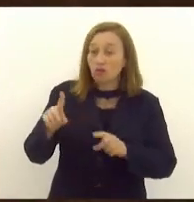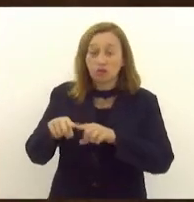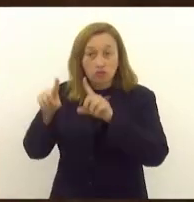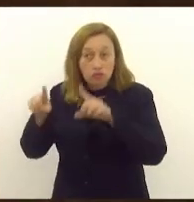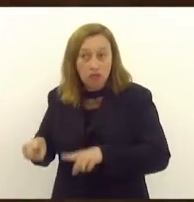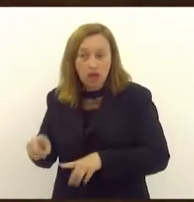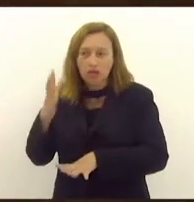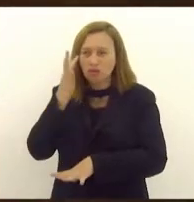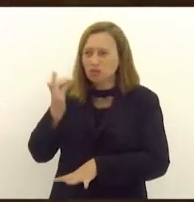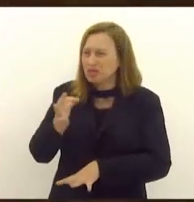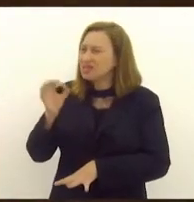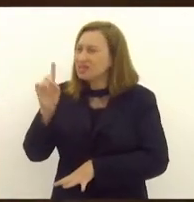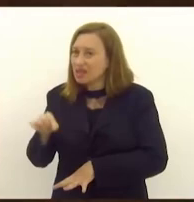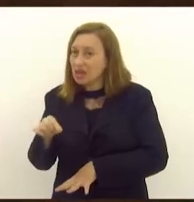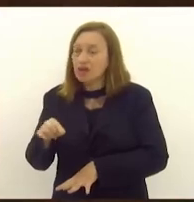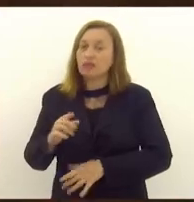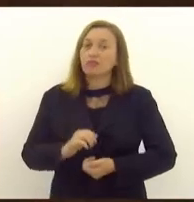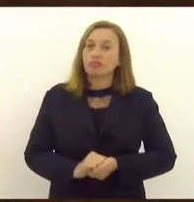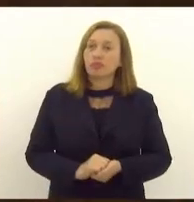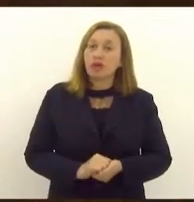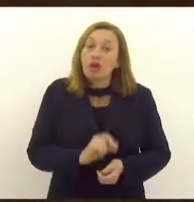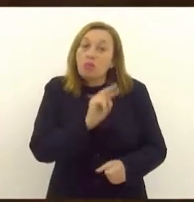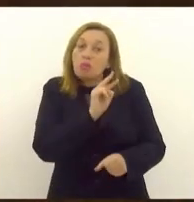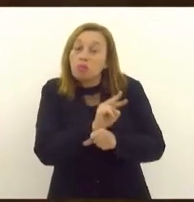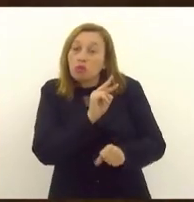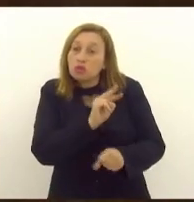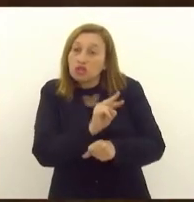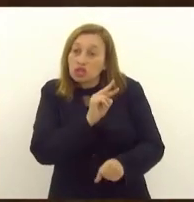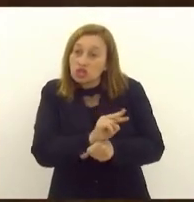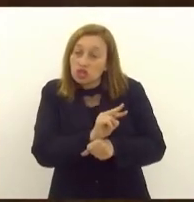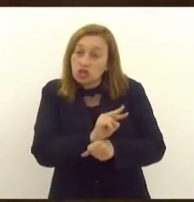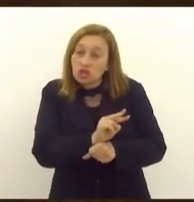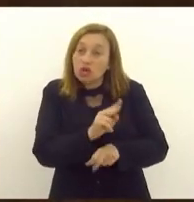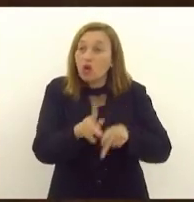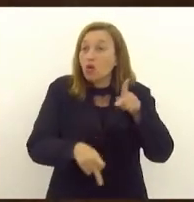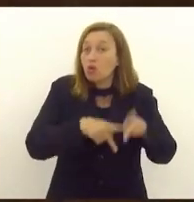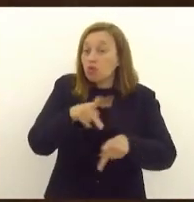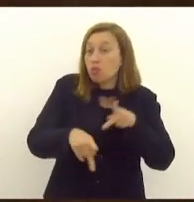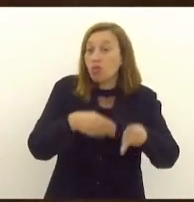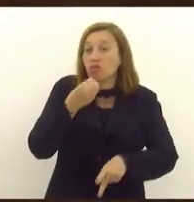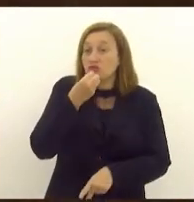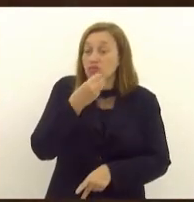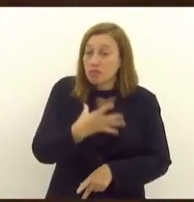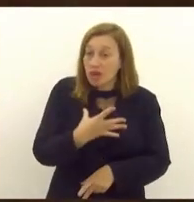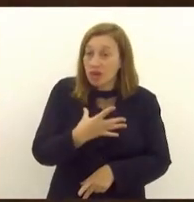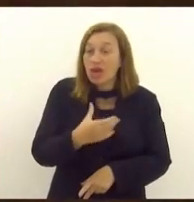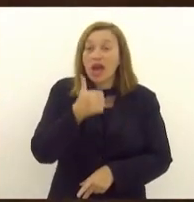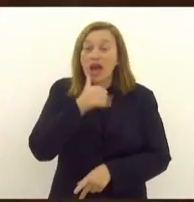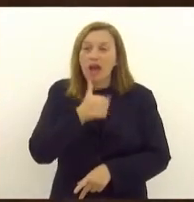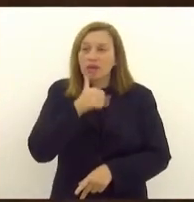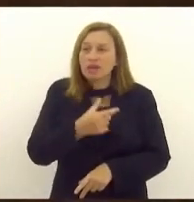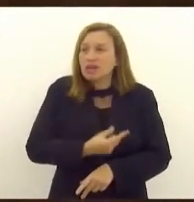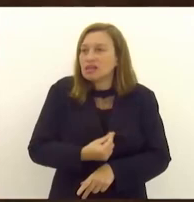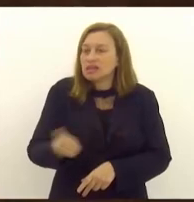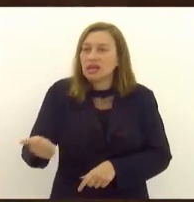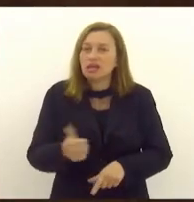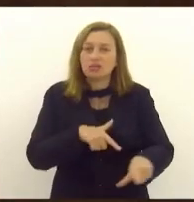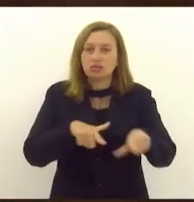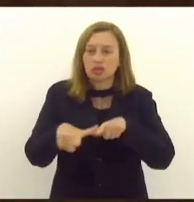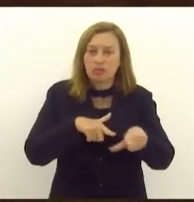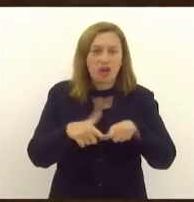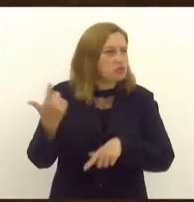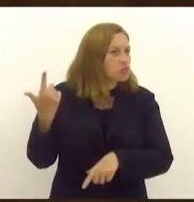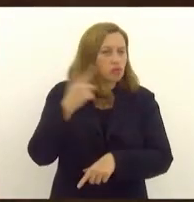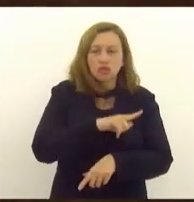ao invés de colocá-los para poder proteger a população de bem a menina Inclusive estava saindo do trabalho e